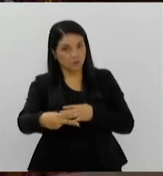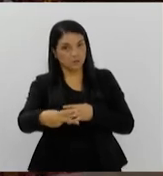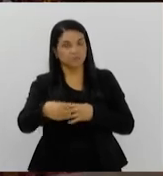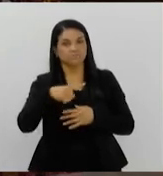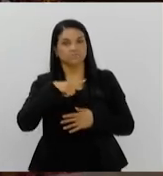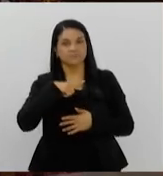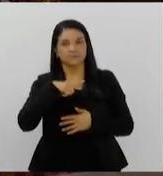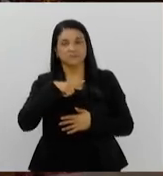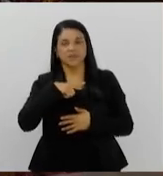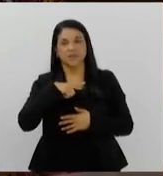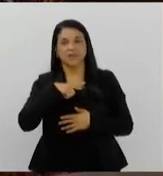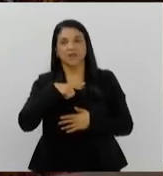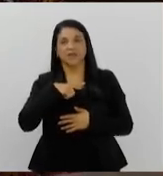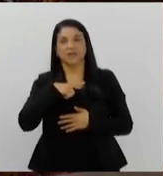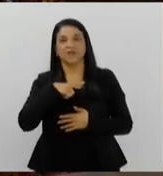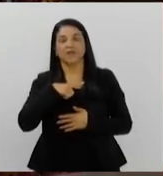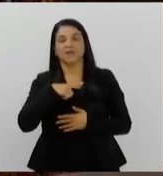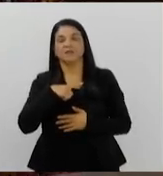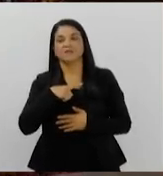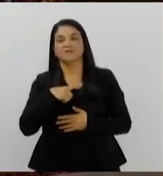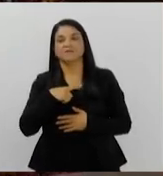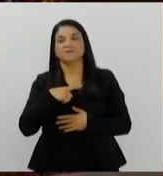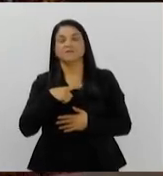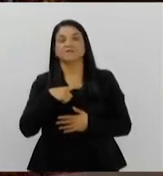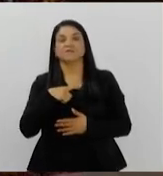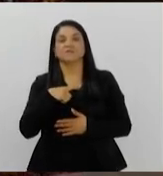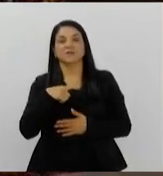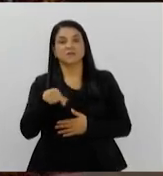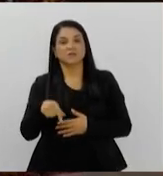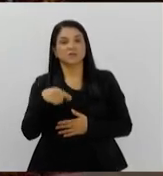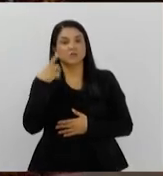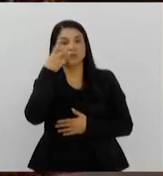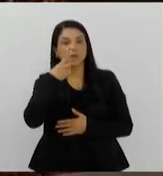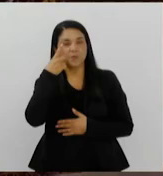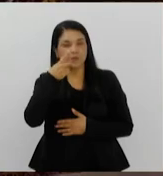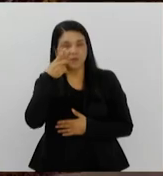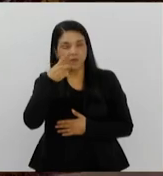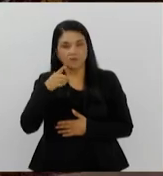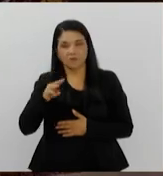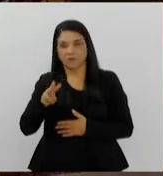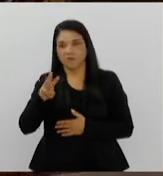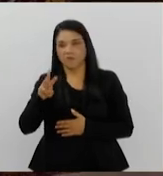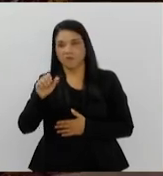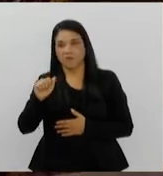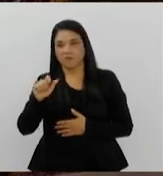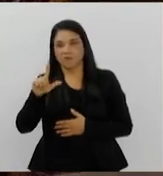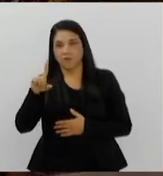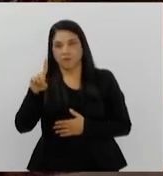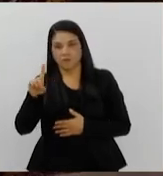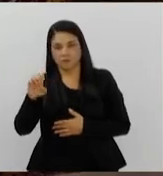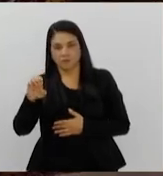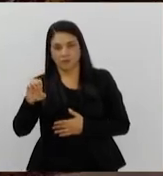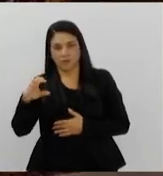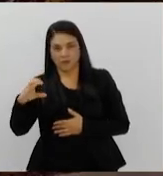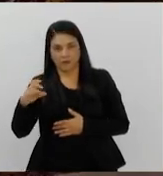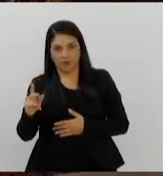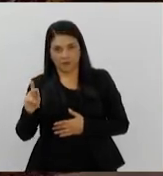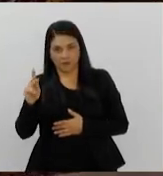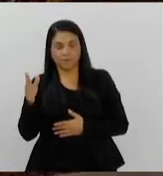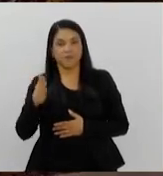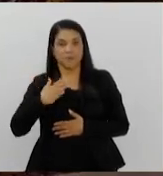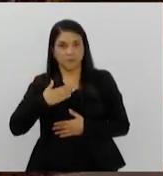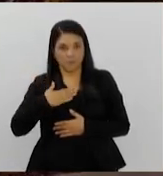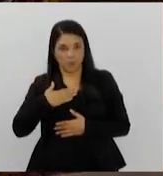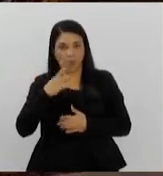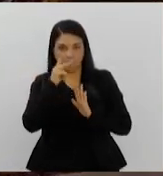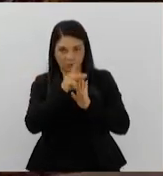quinquênio aqui na casa. E é do deputado Valdeque Carneiro e meu, para declarar as festas de São